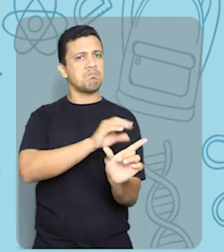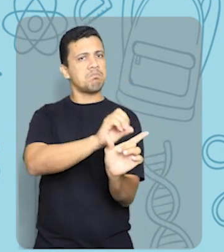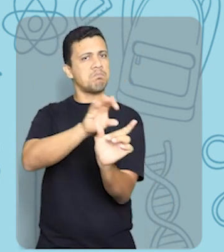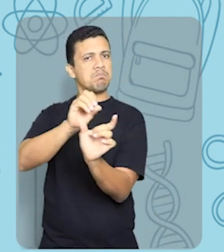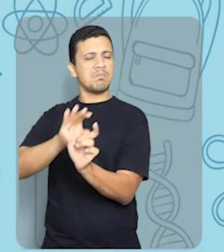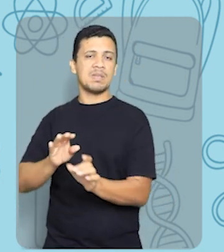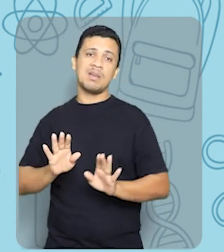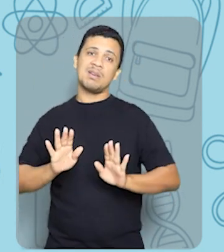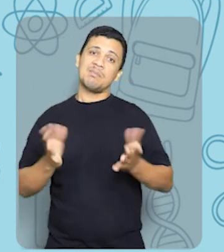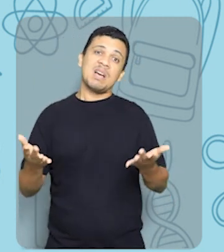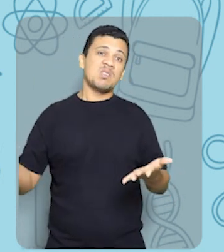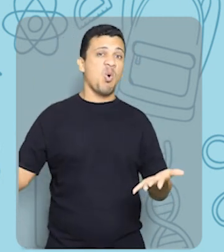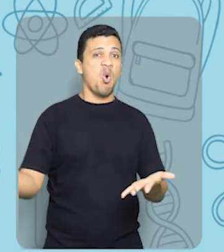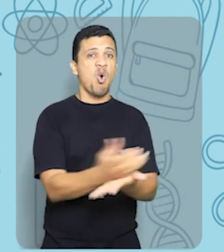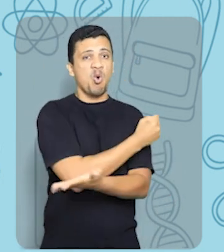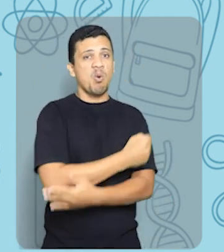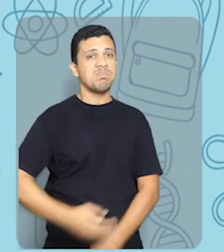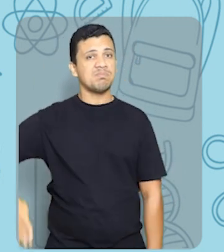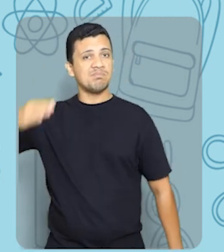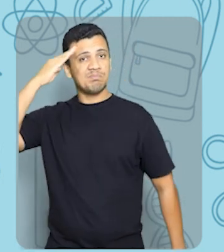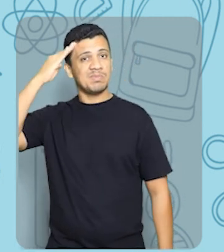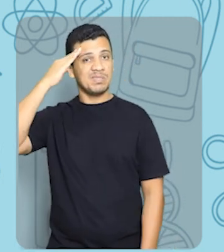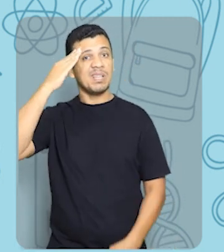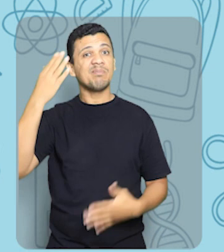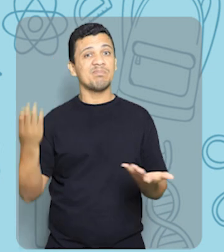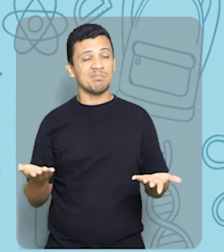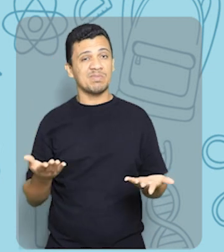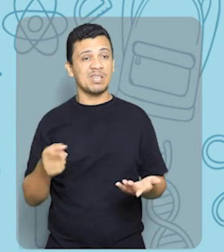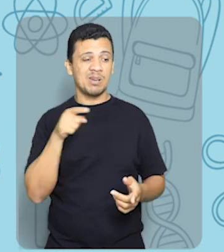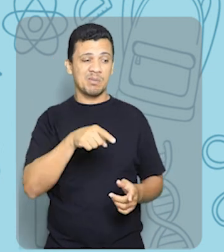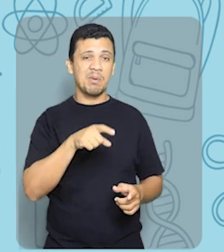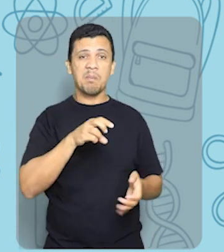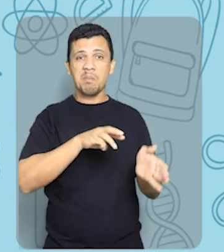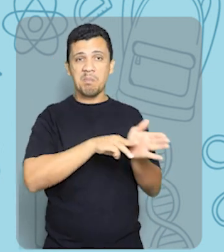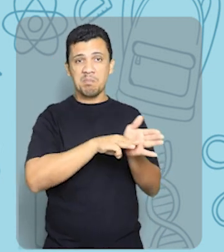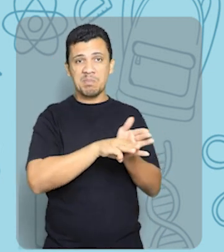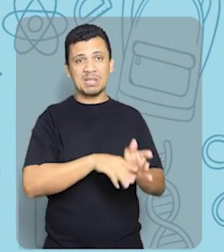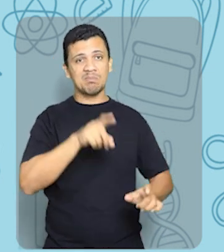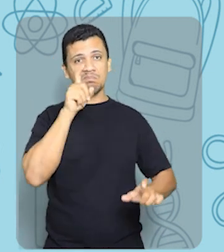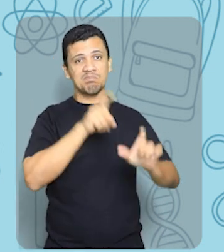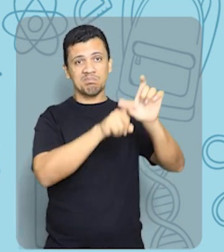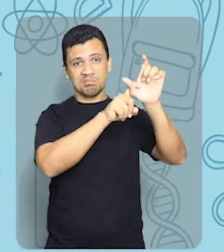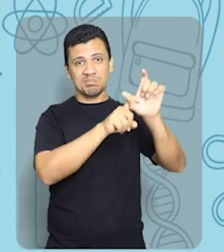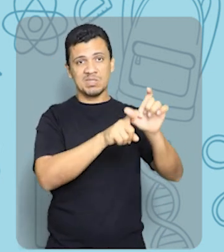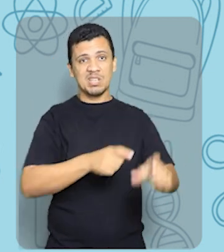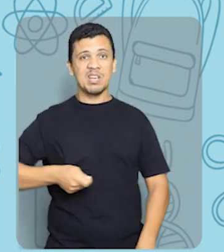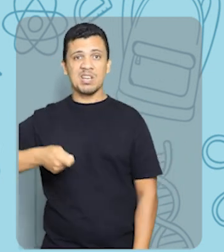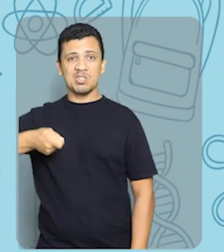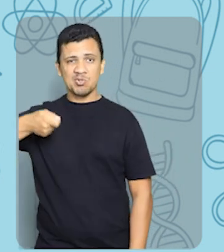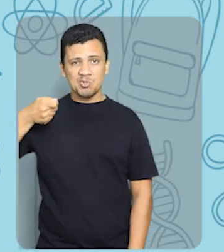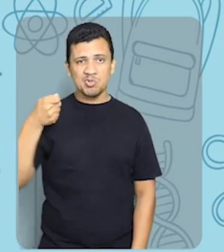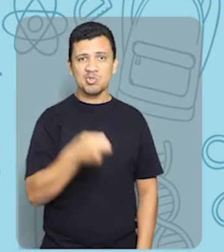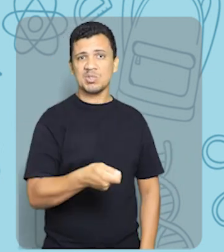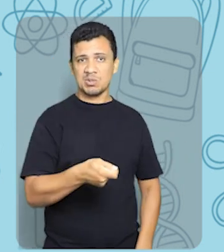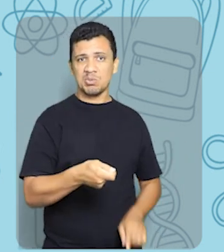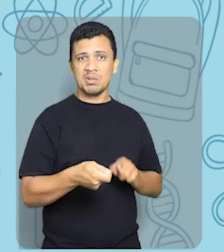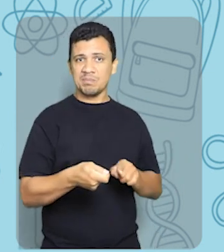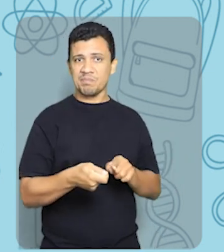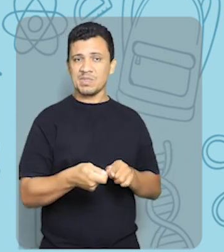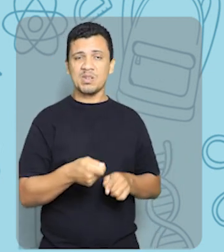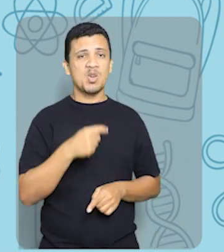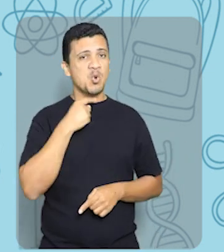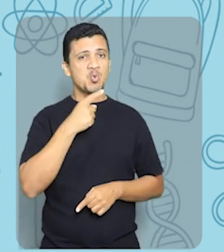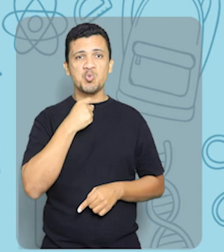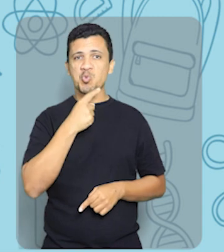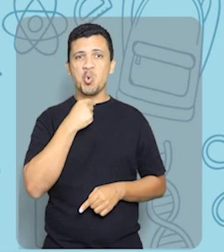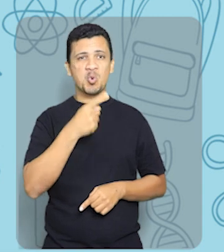o golpe militar de 1964 suspendeu o método. A ditadura, no entanto, não foi suficiente